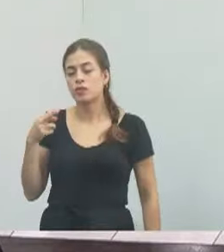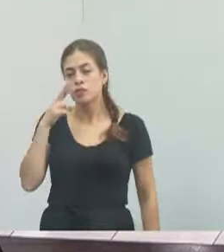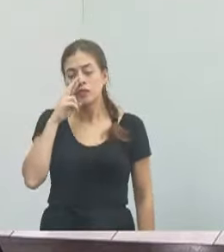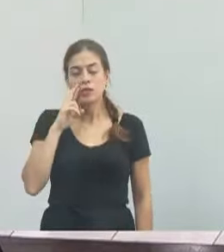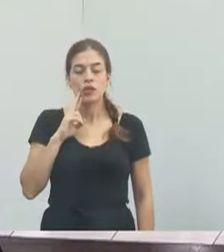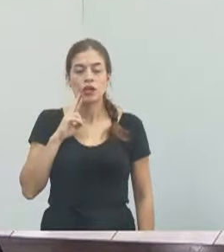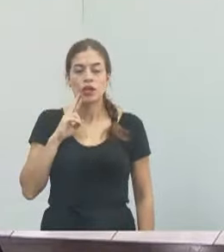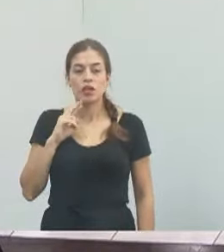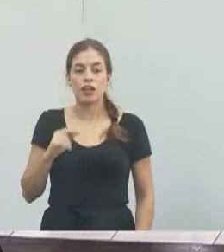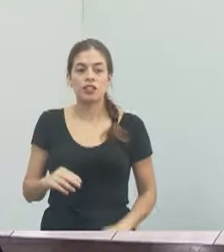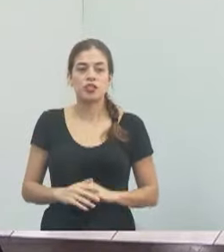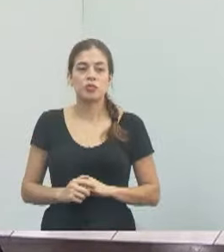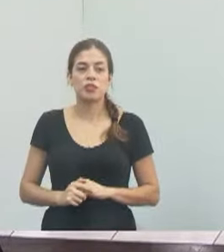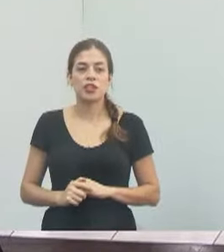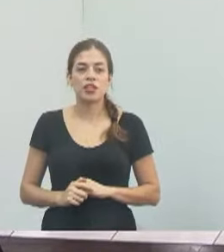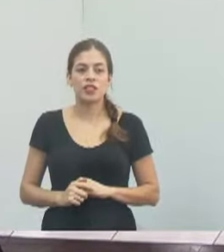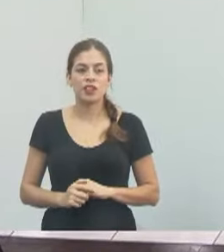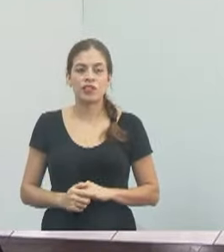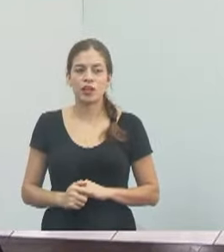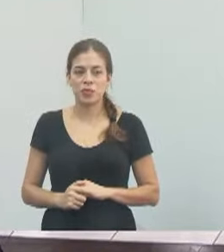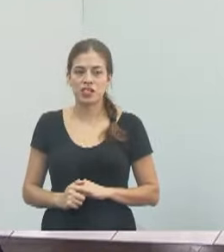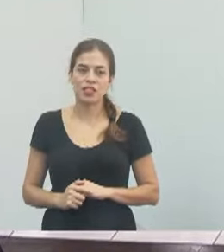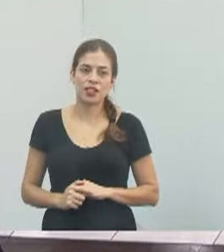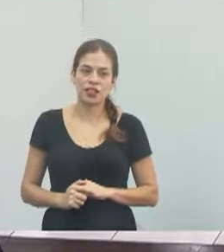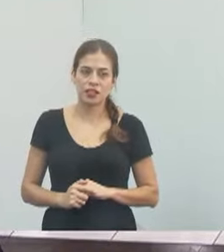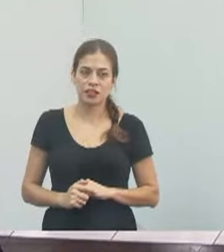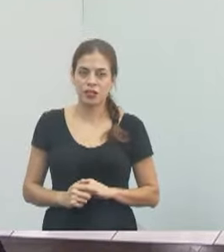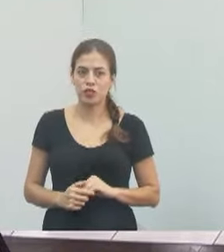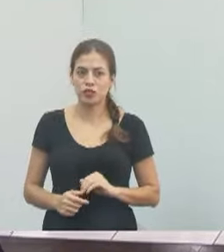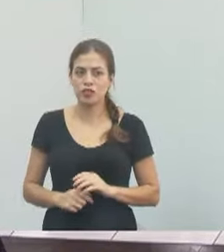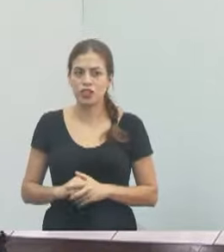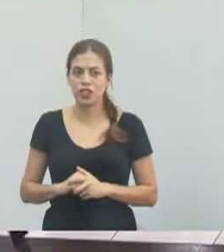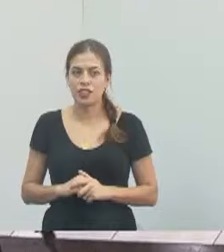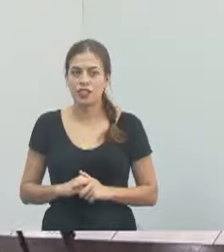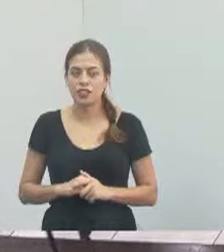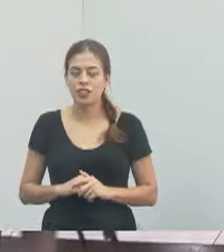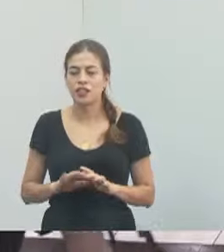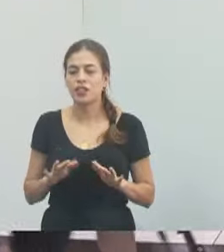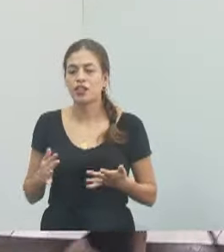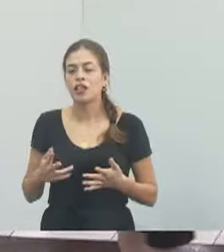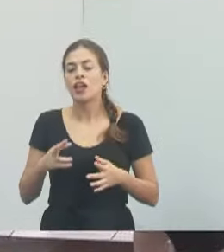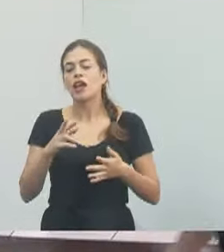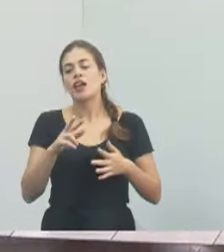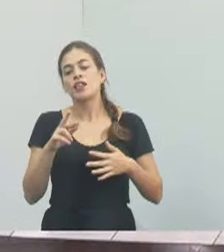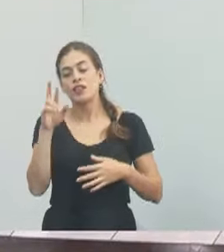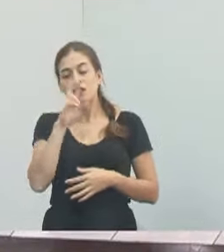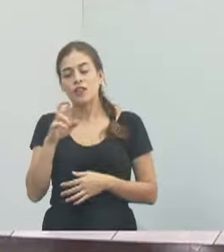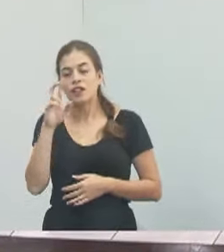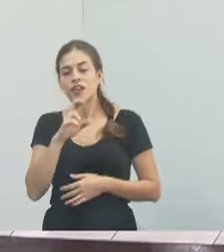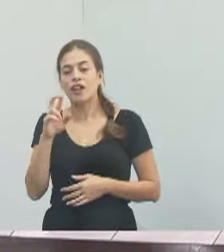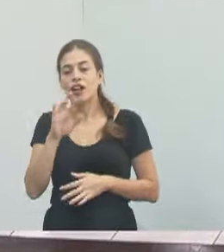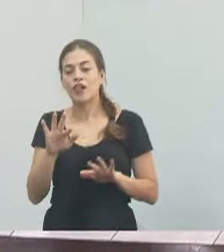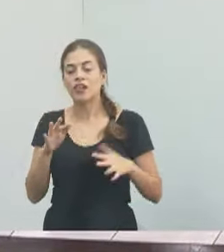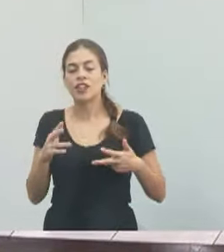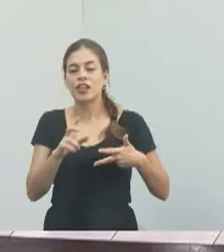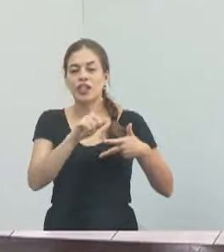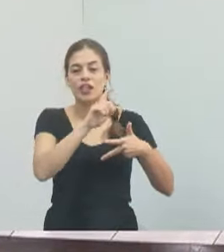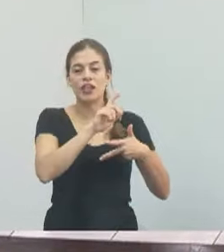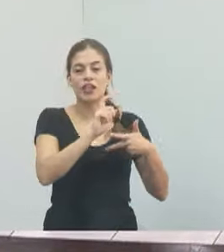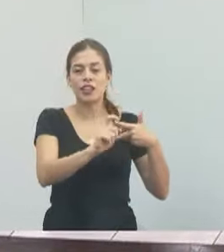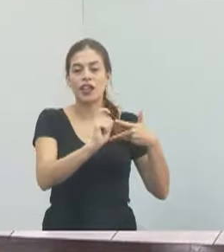Rogério Timóteo consider a prerrogativa em fiscalizar a atuação do pod executivo